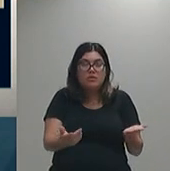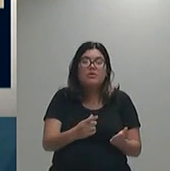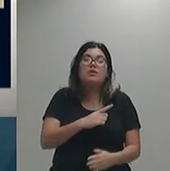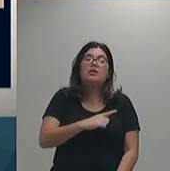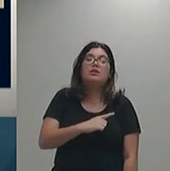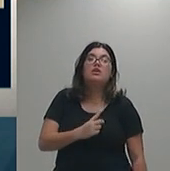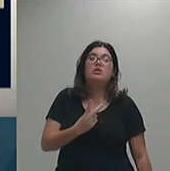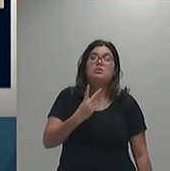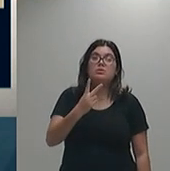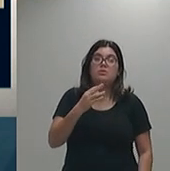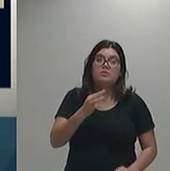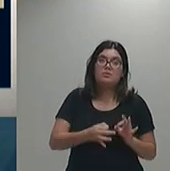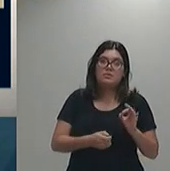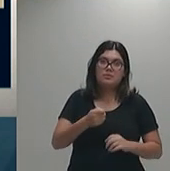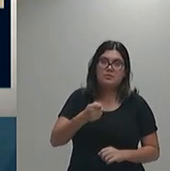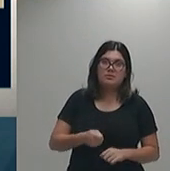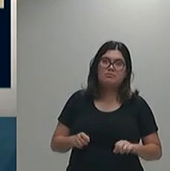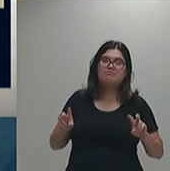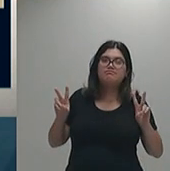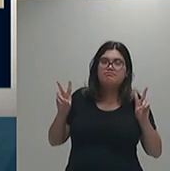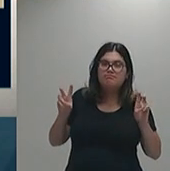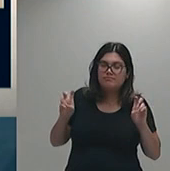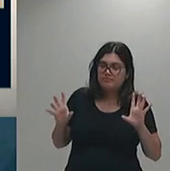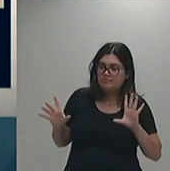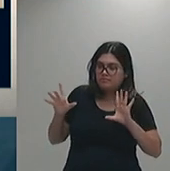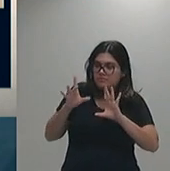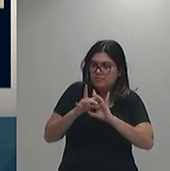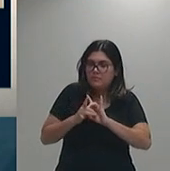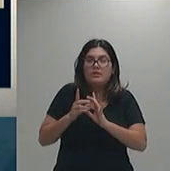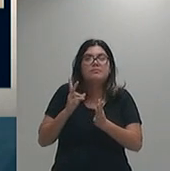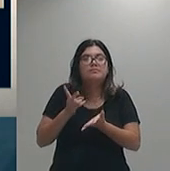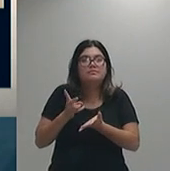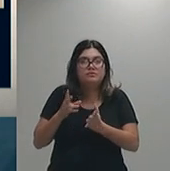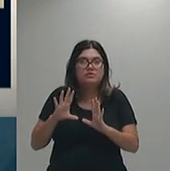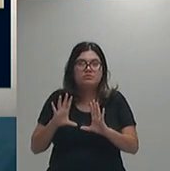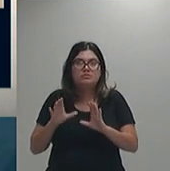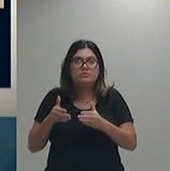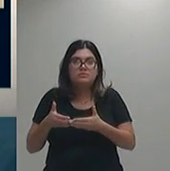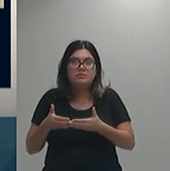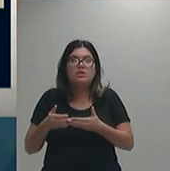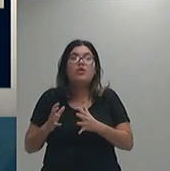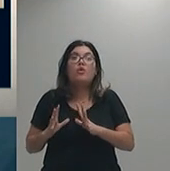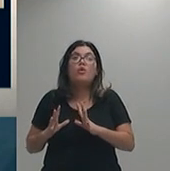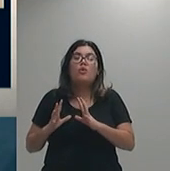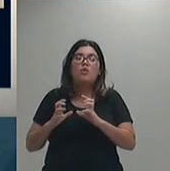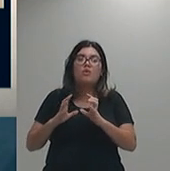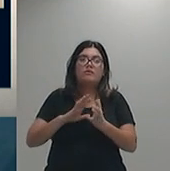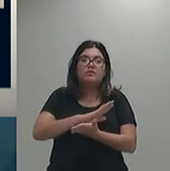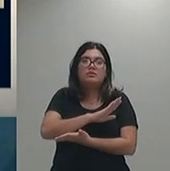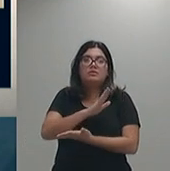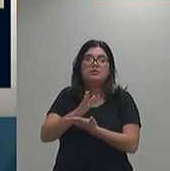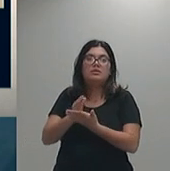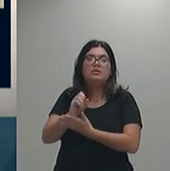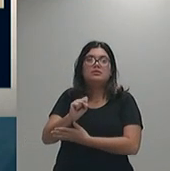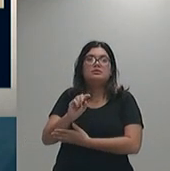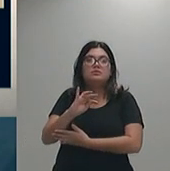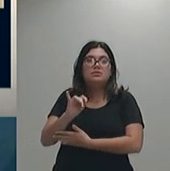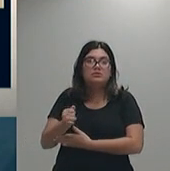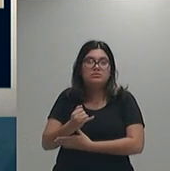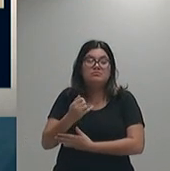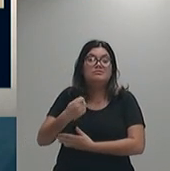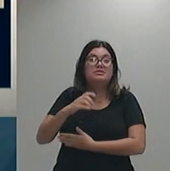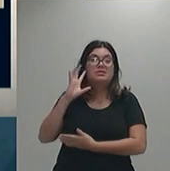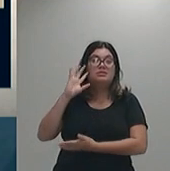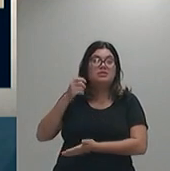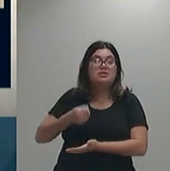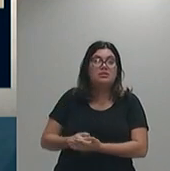tribunais entre aspas vinculados à mesma câmera e o conflito vai direto o STJ que tem que decidir